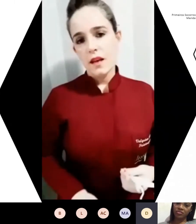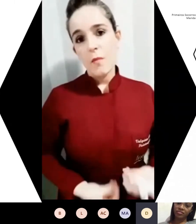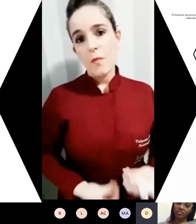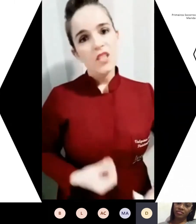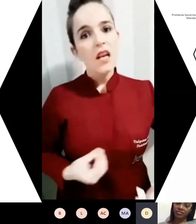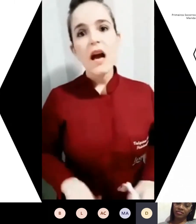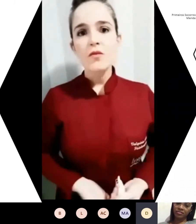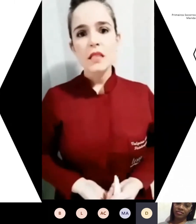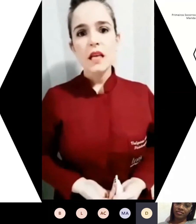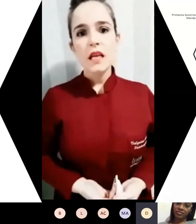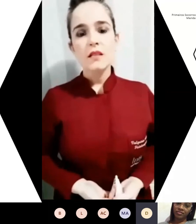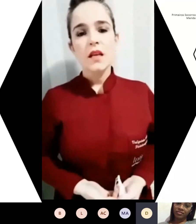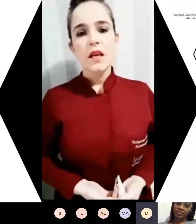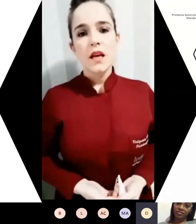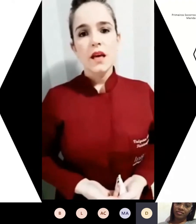não.